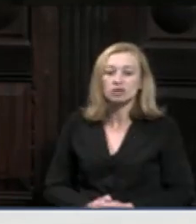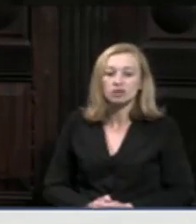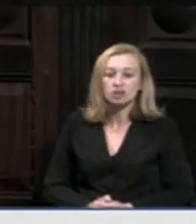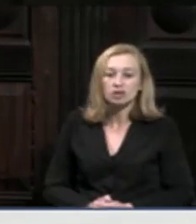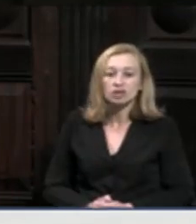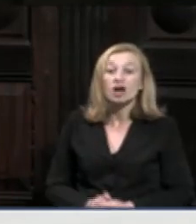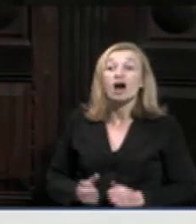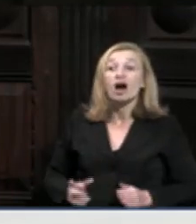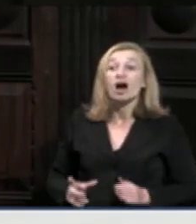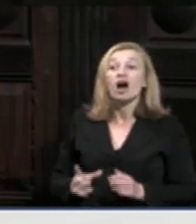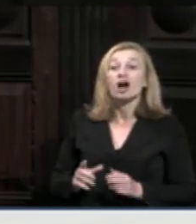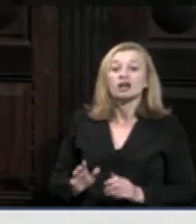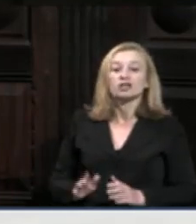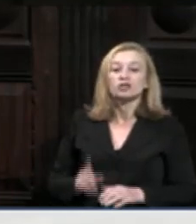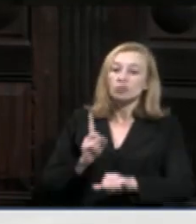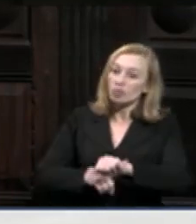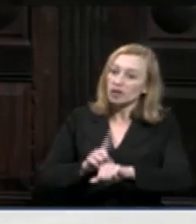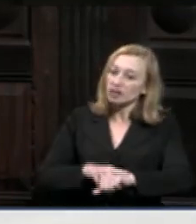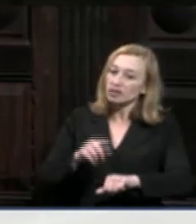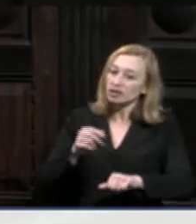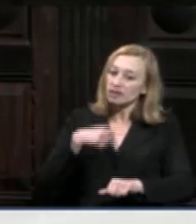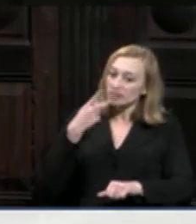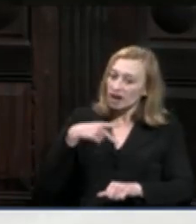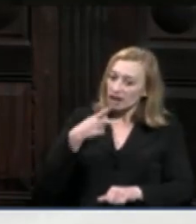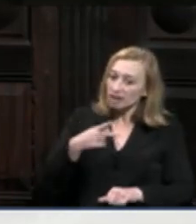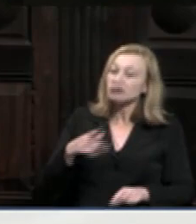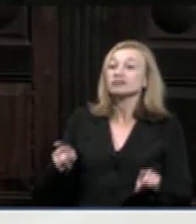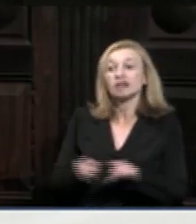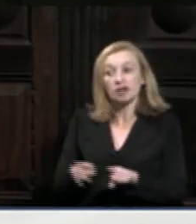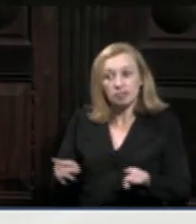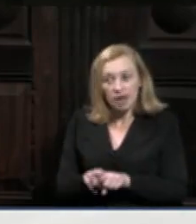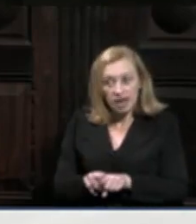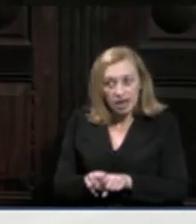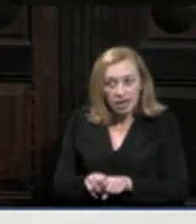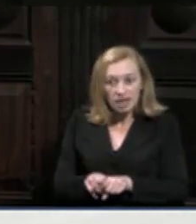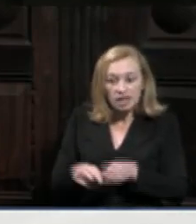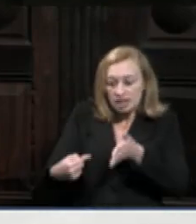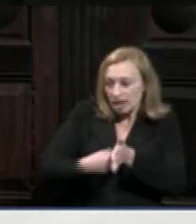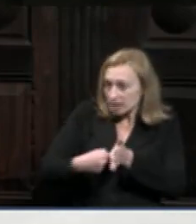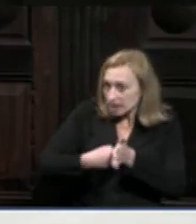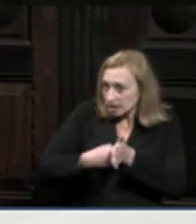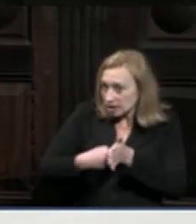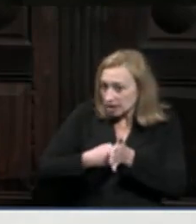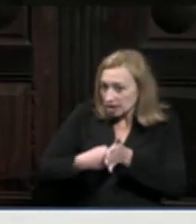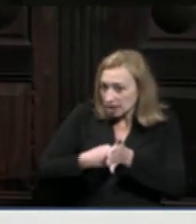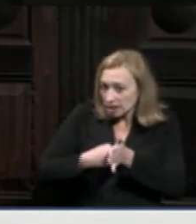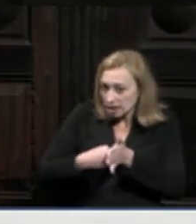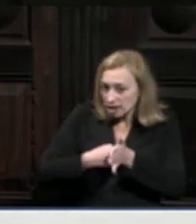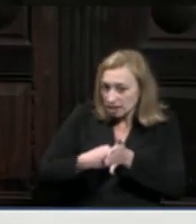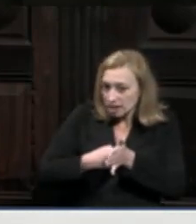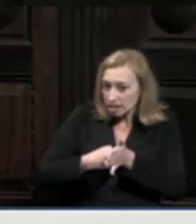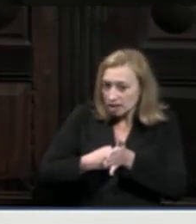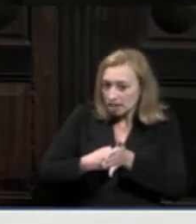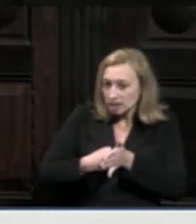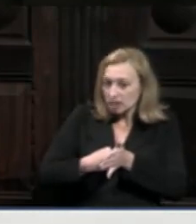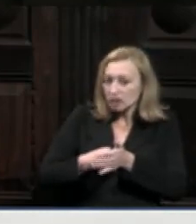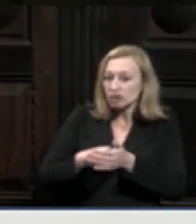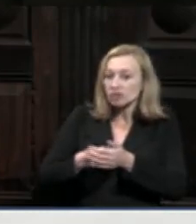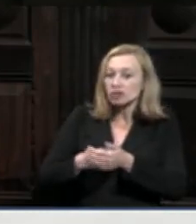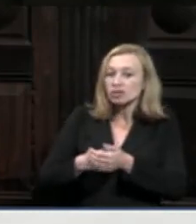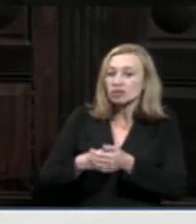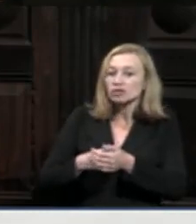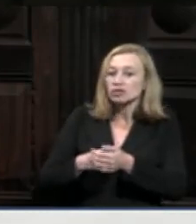ao fazê-las, também faça a autocrítica em função da ausência